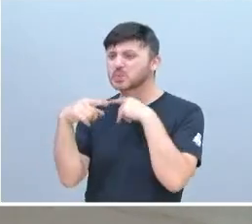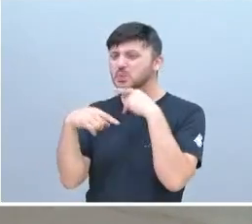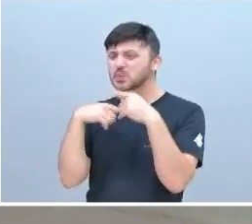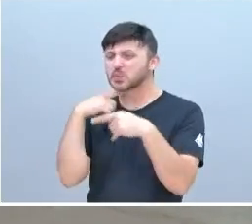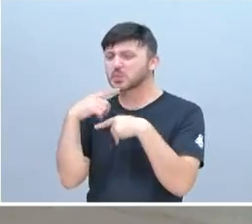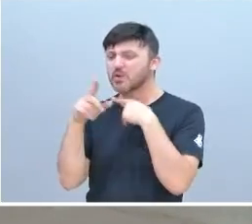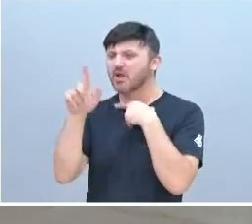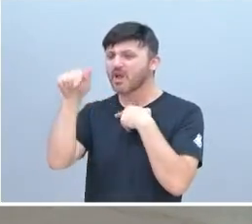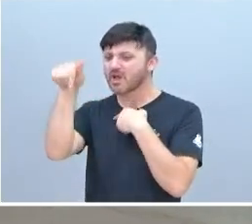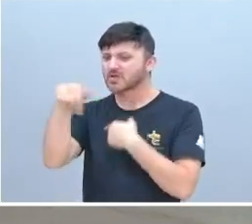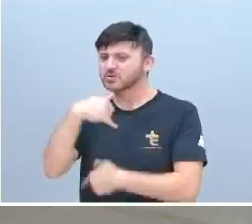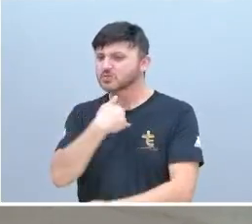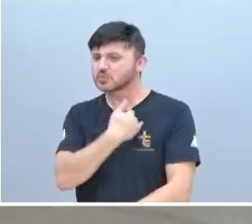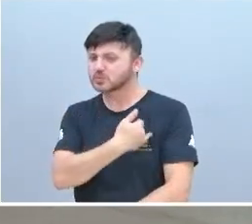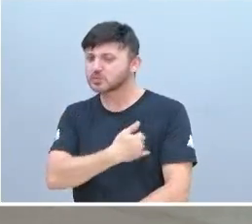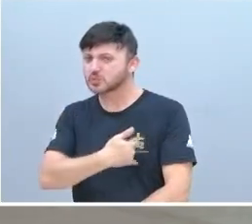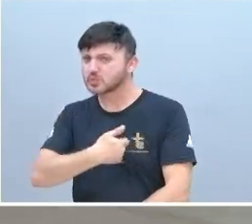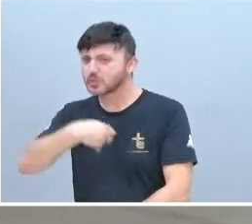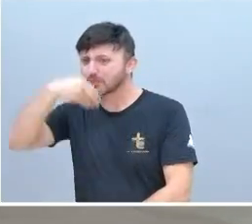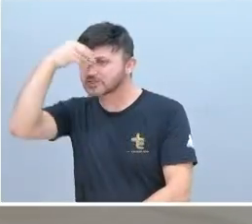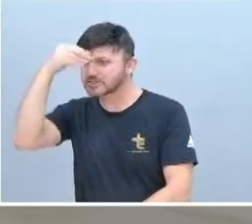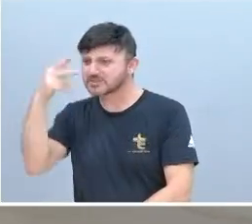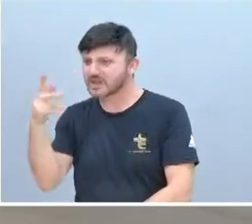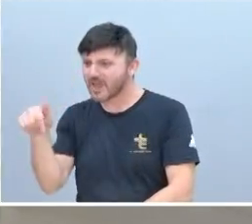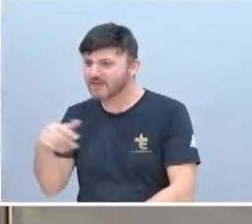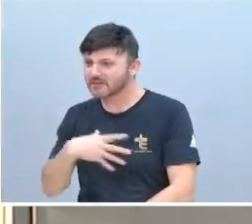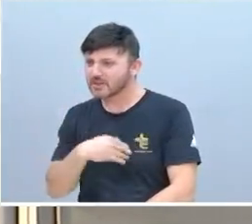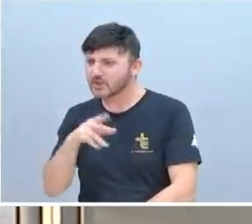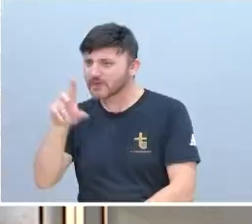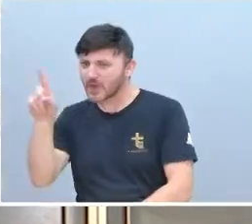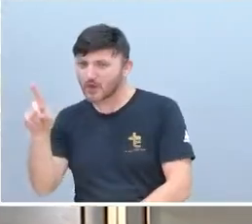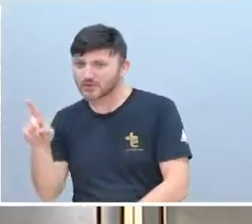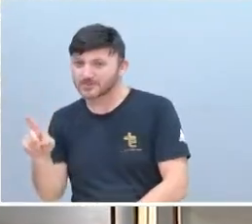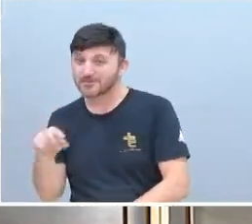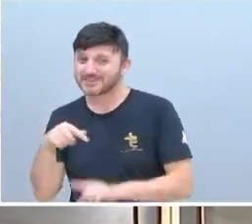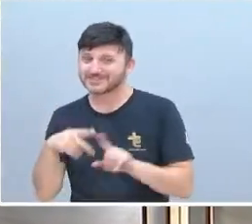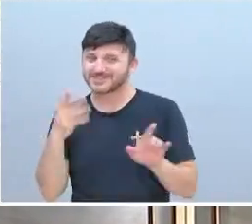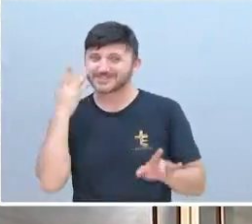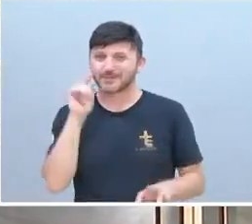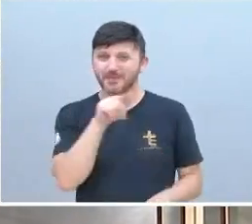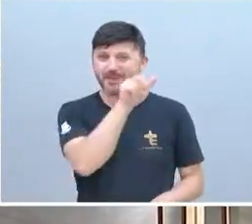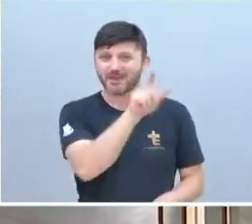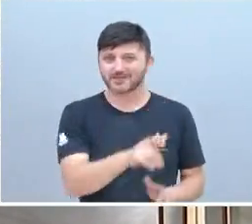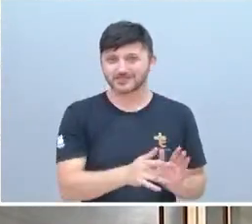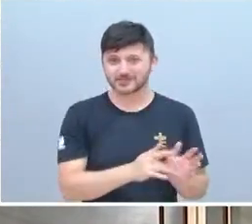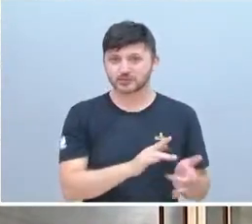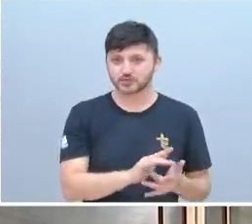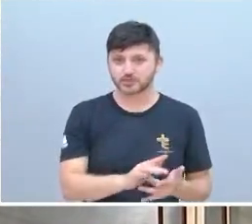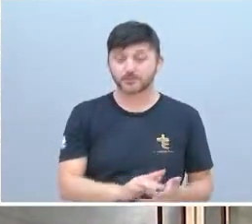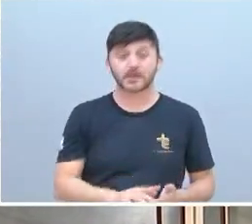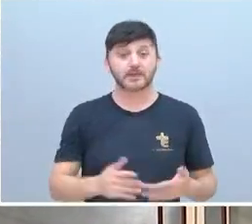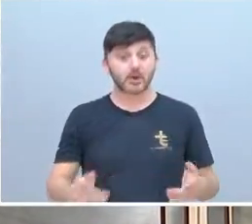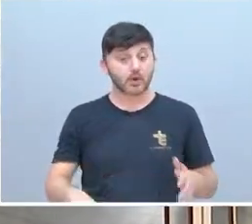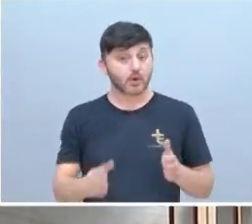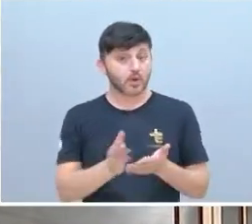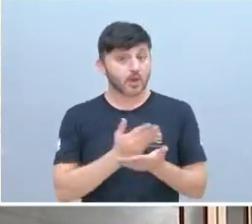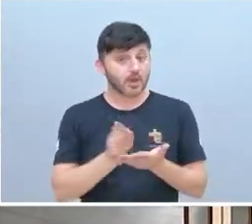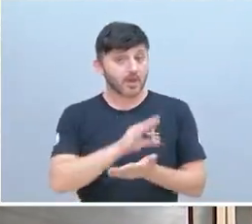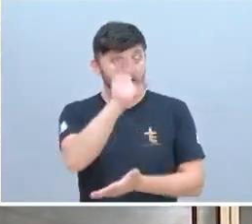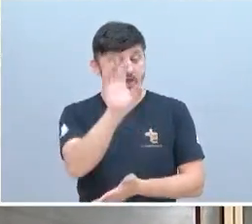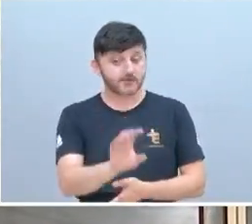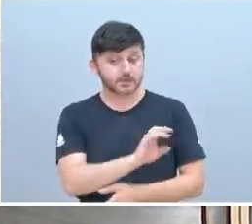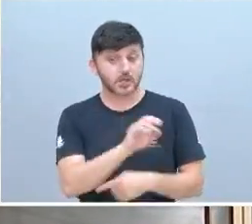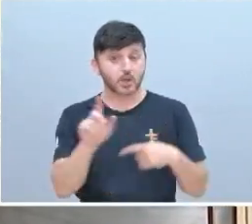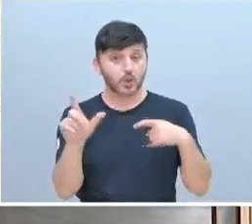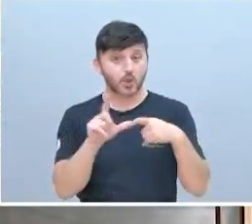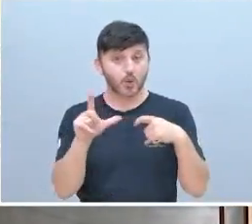é importante você perceber que Lucas traz essa reflexão depois para a igreja, para evitar